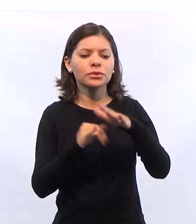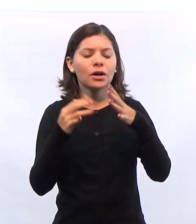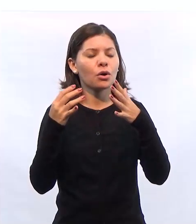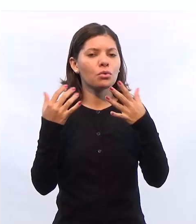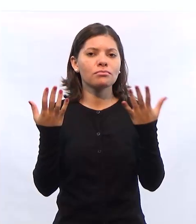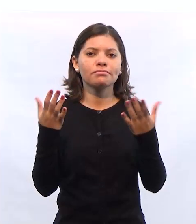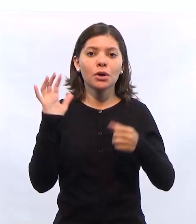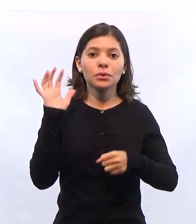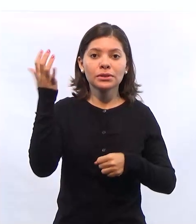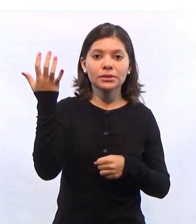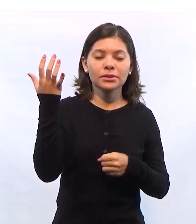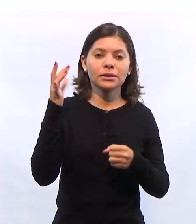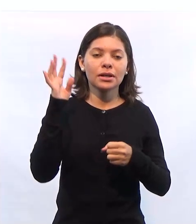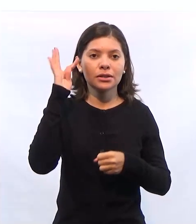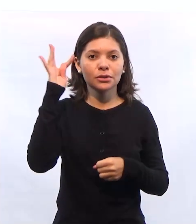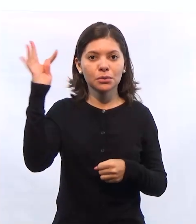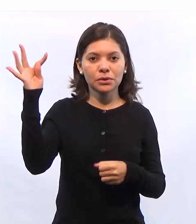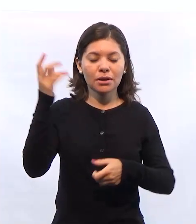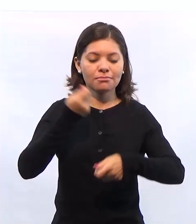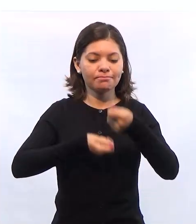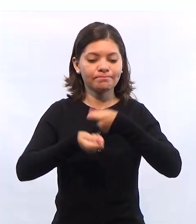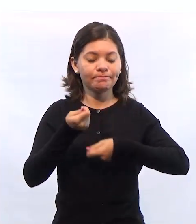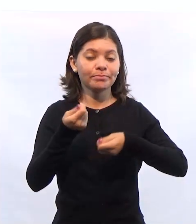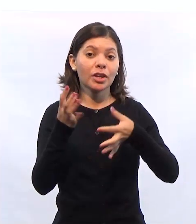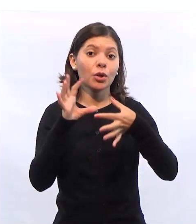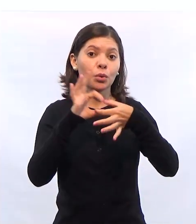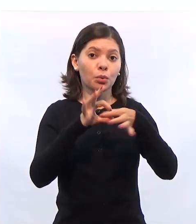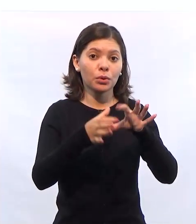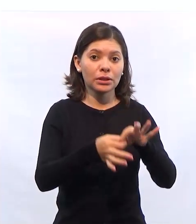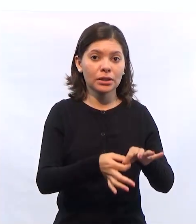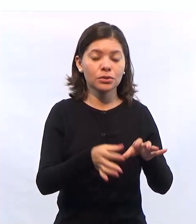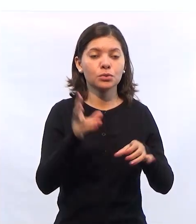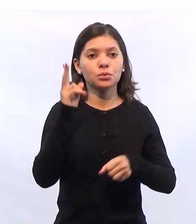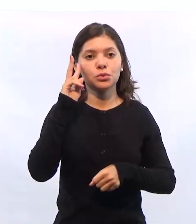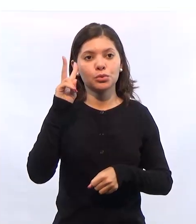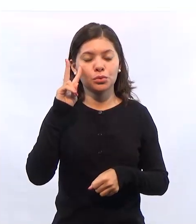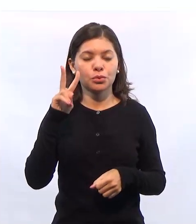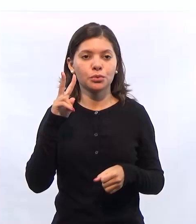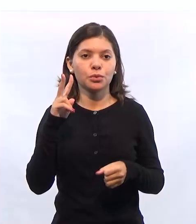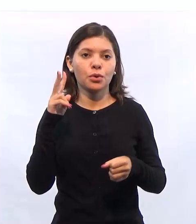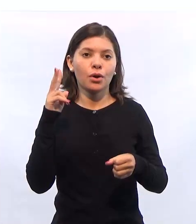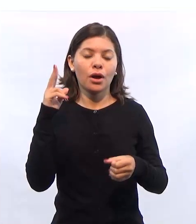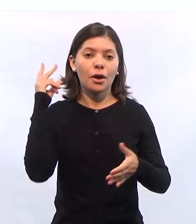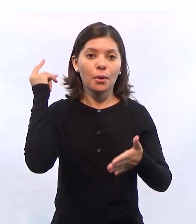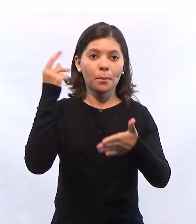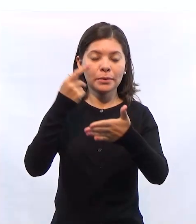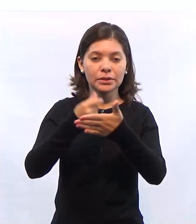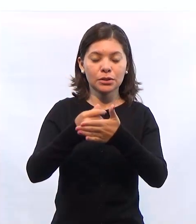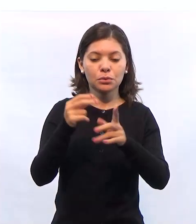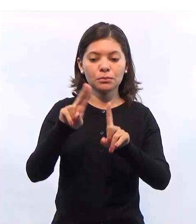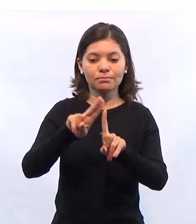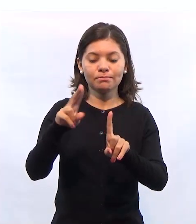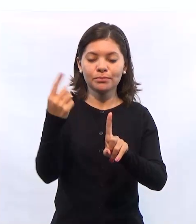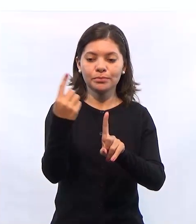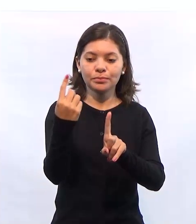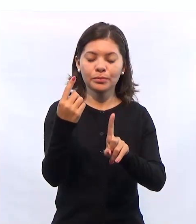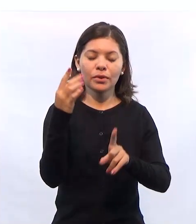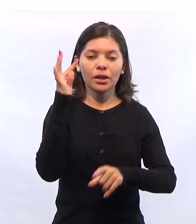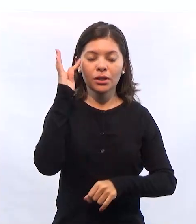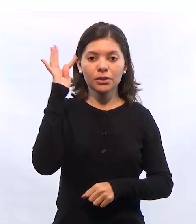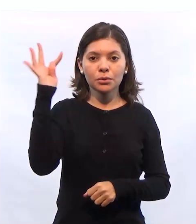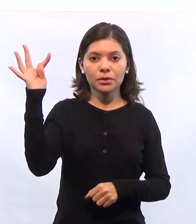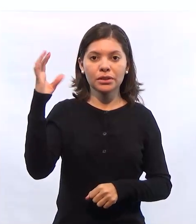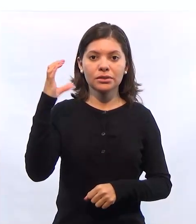funcionavam tá as teorias administrativas né e o seu contexto histórico começando lá na primeira unidade com a teoria